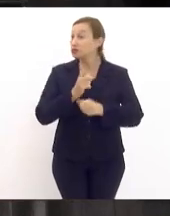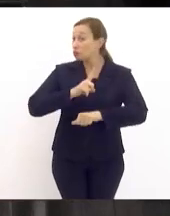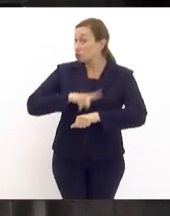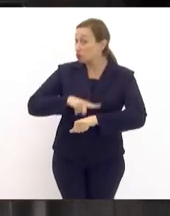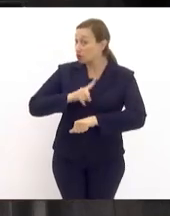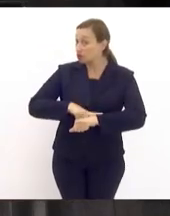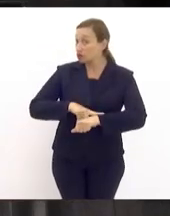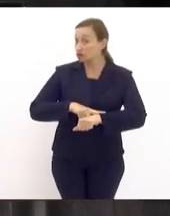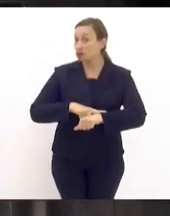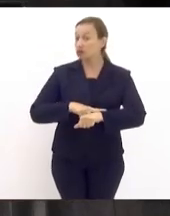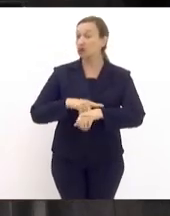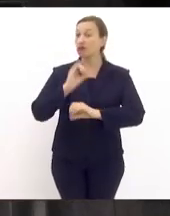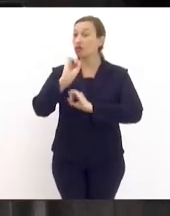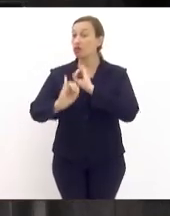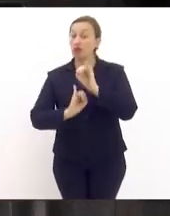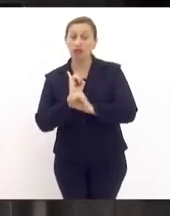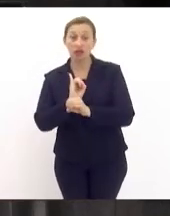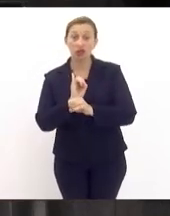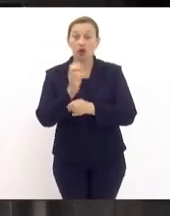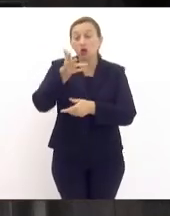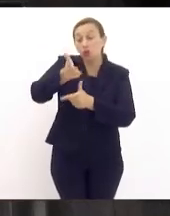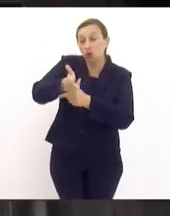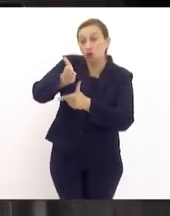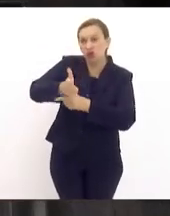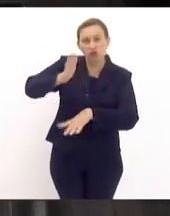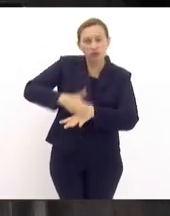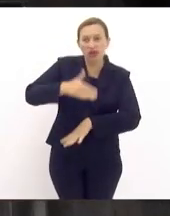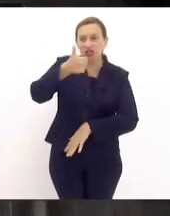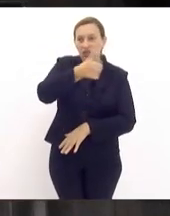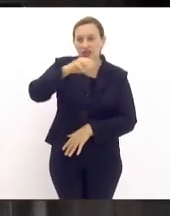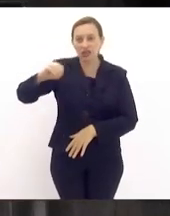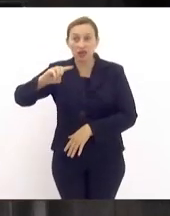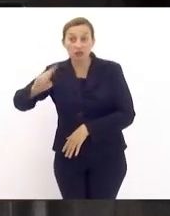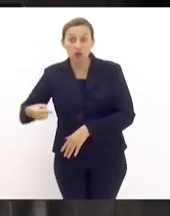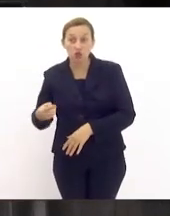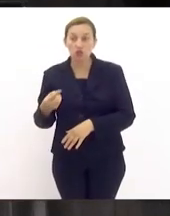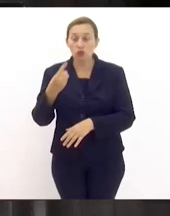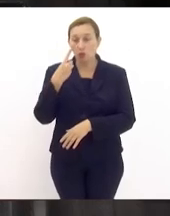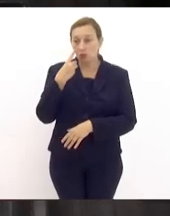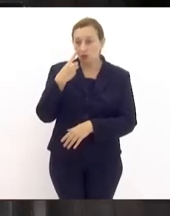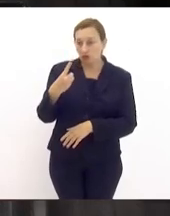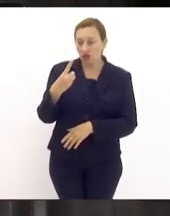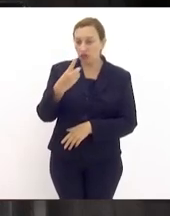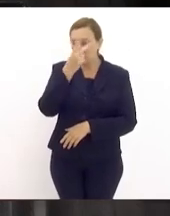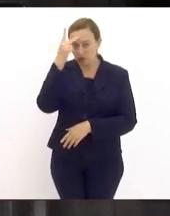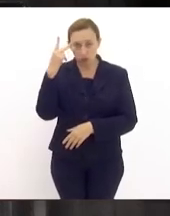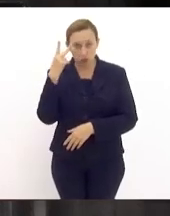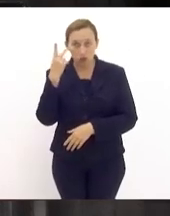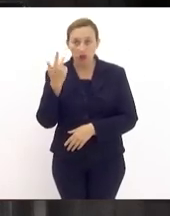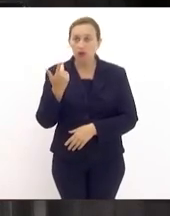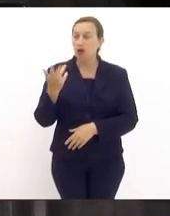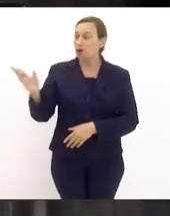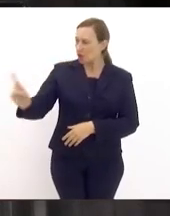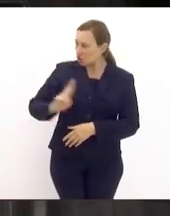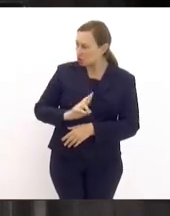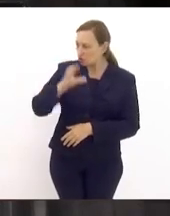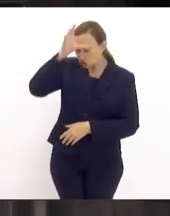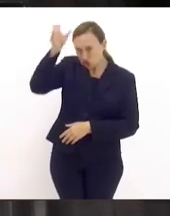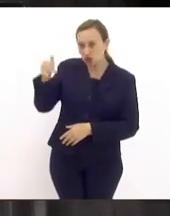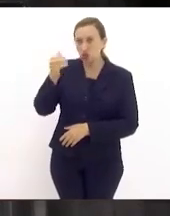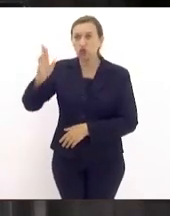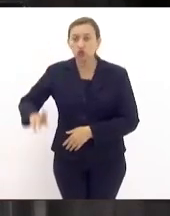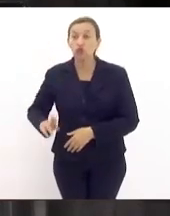está na internet, num vídeo que já teve mais de 100 mil visualizações. Me responde, tia Ju, quem